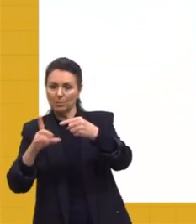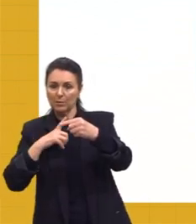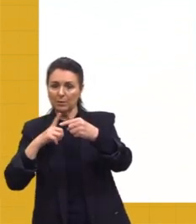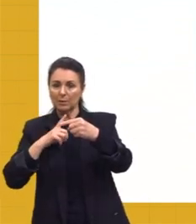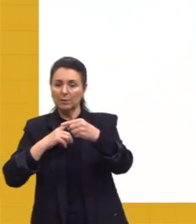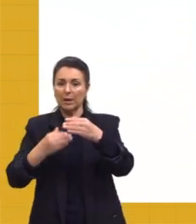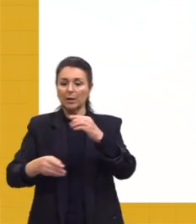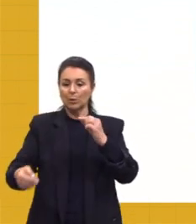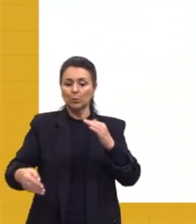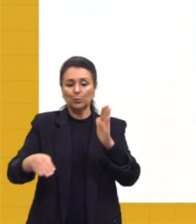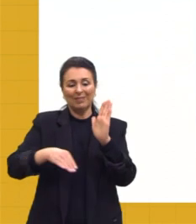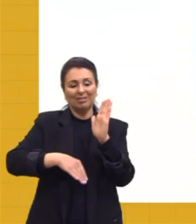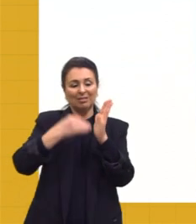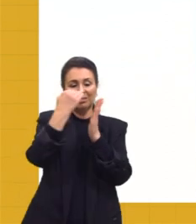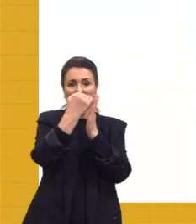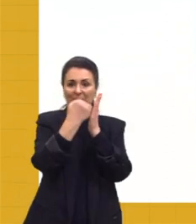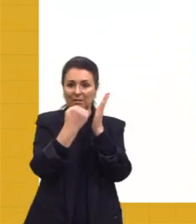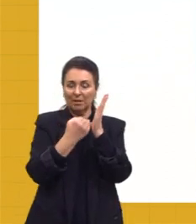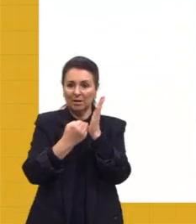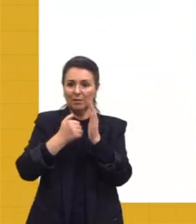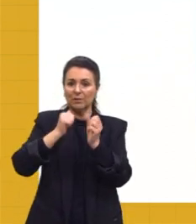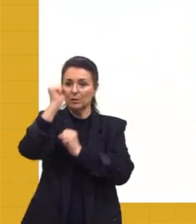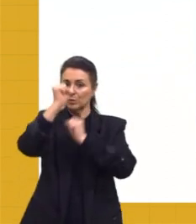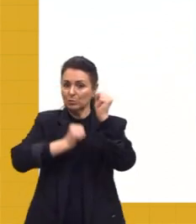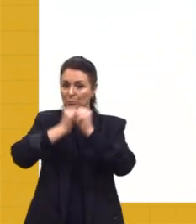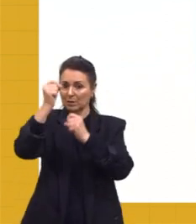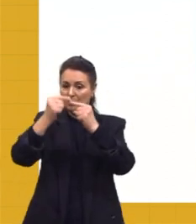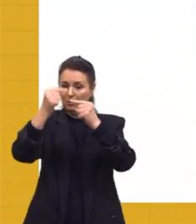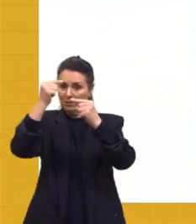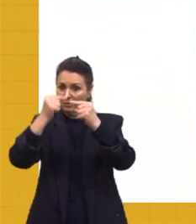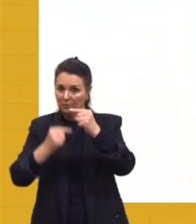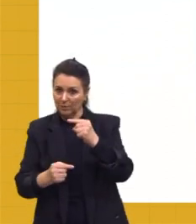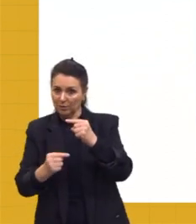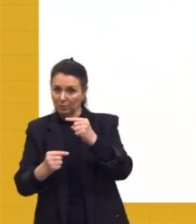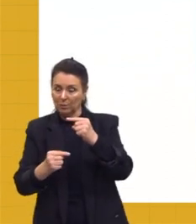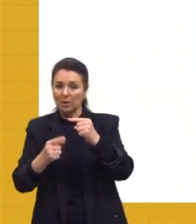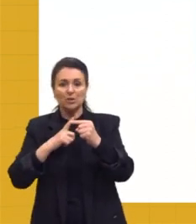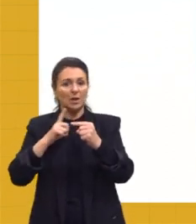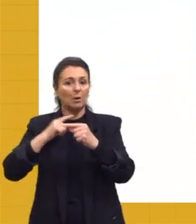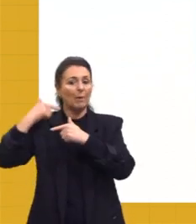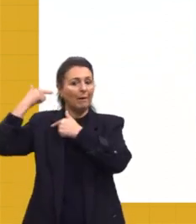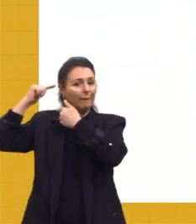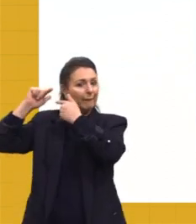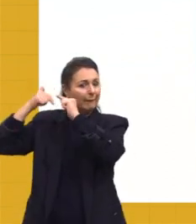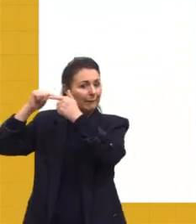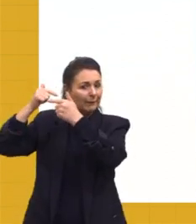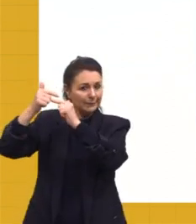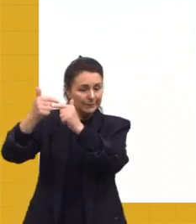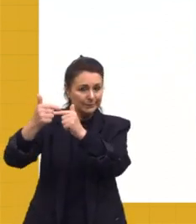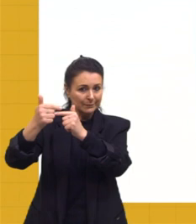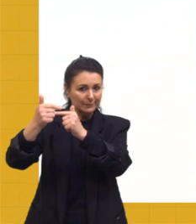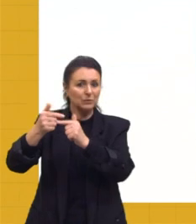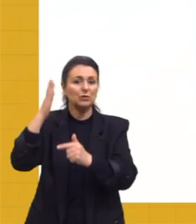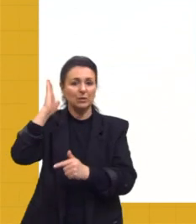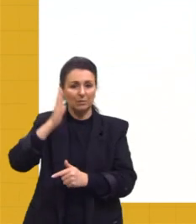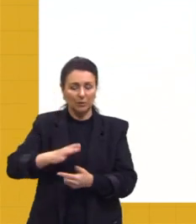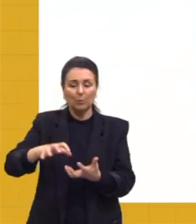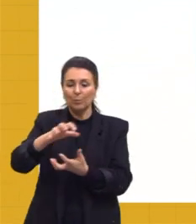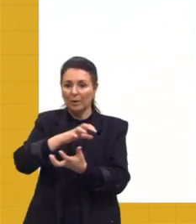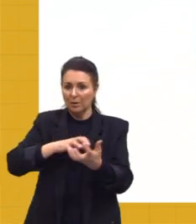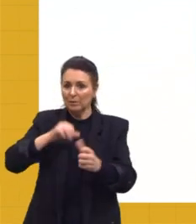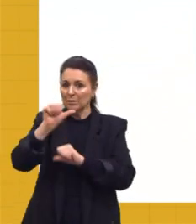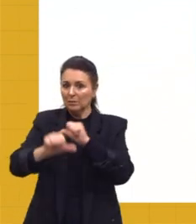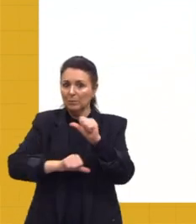nível de industrialização inferior a industrialização já não é uma industrialização clássica né a revolução a gente já viu uma revolução